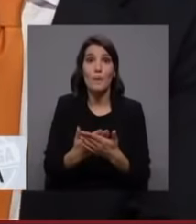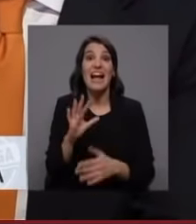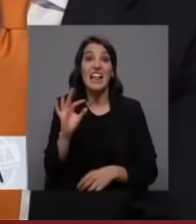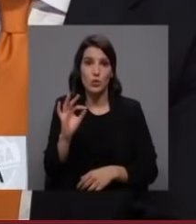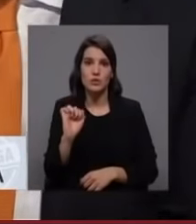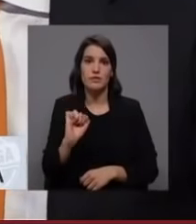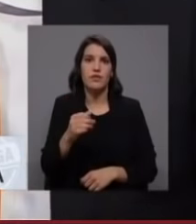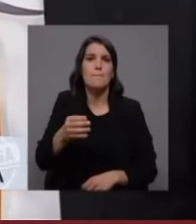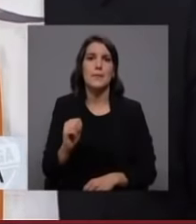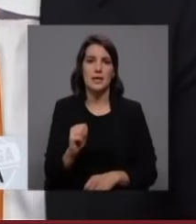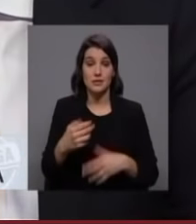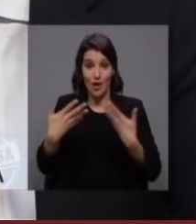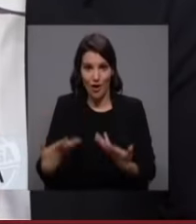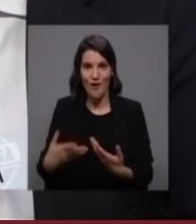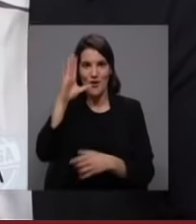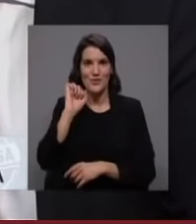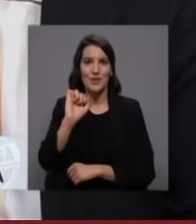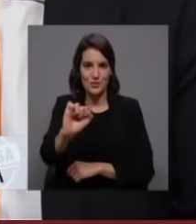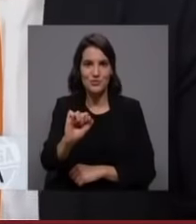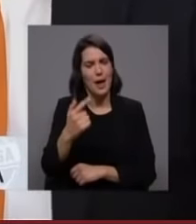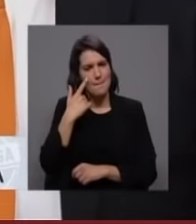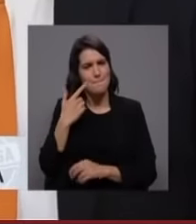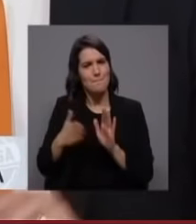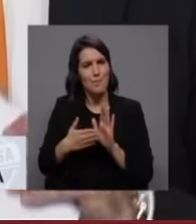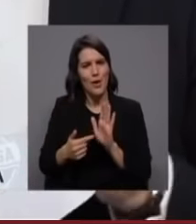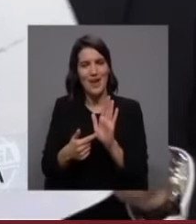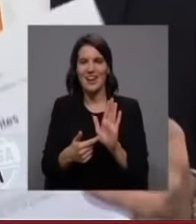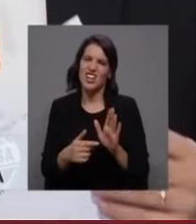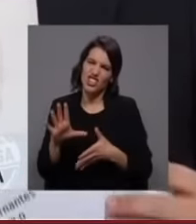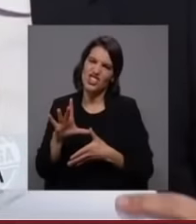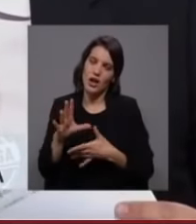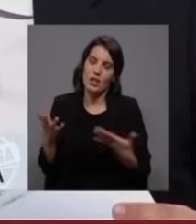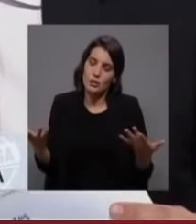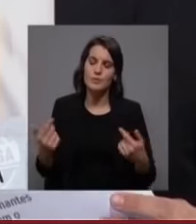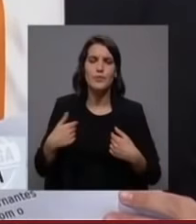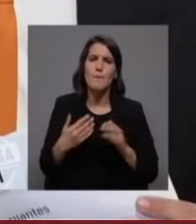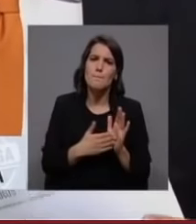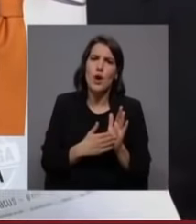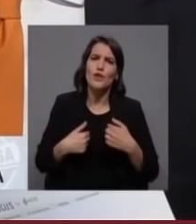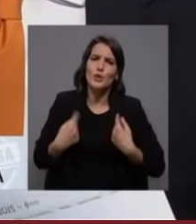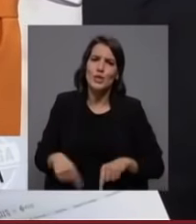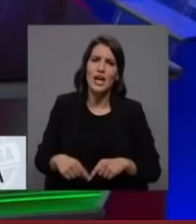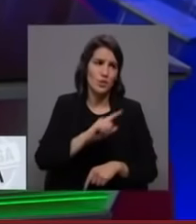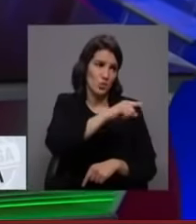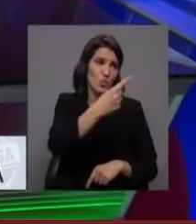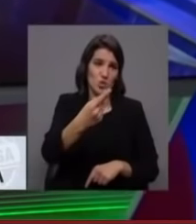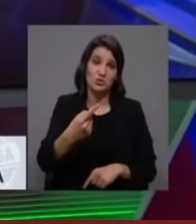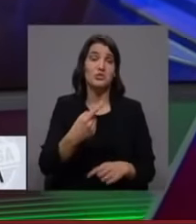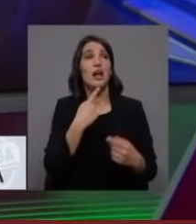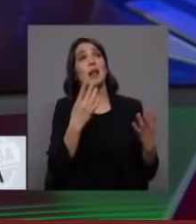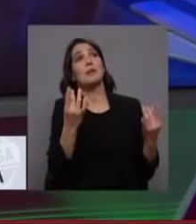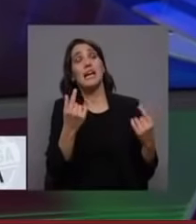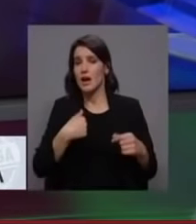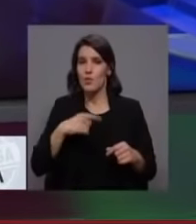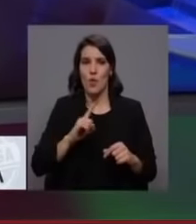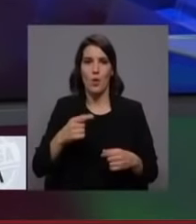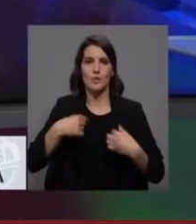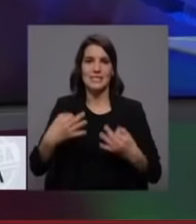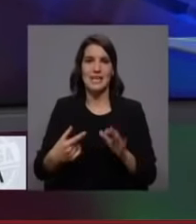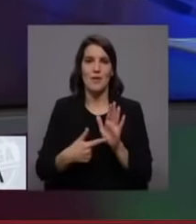mais felicidade neste momento no seu governo eu tenho aqui para mostrar que eu sei que isso é chato sou eu tenho factos ao contrário dos outros povos e dores por então consigam